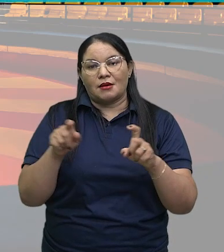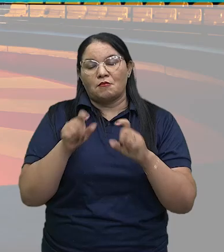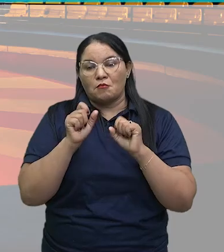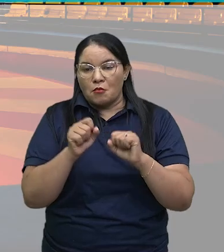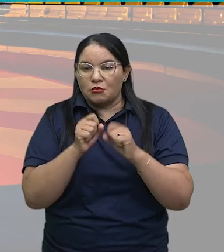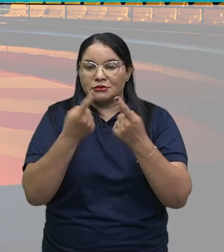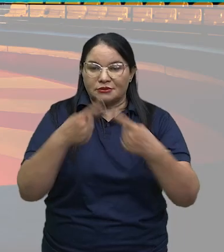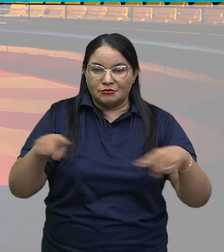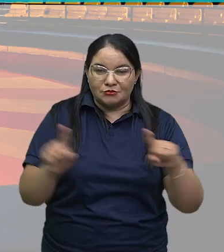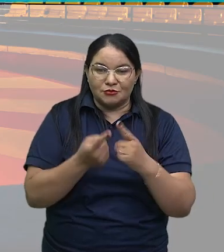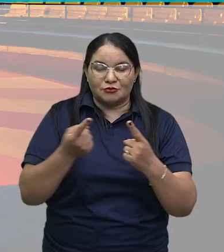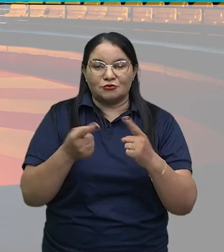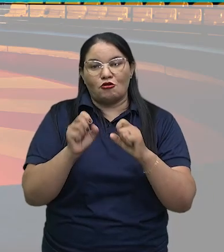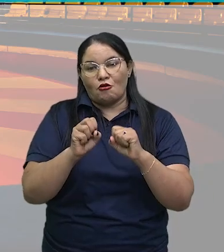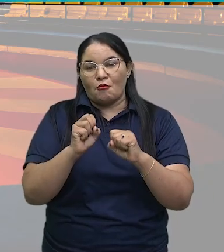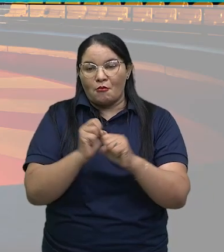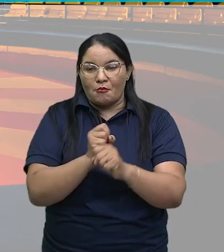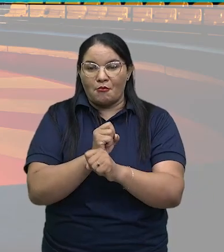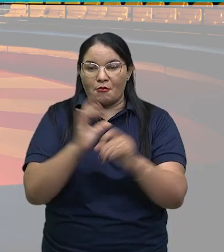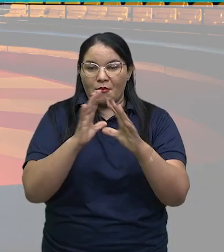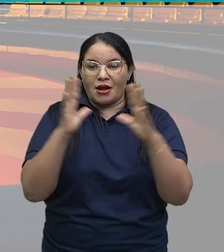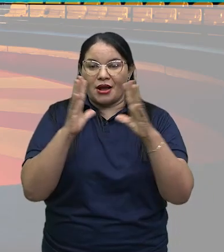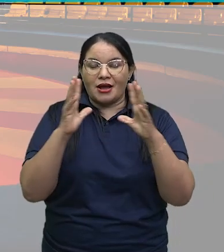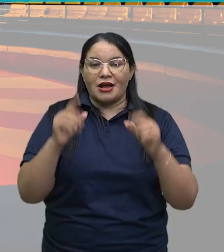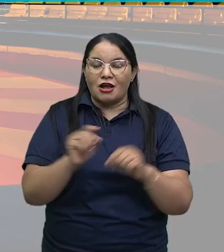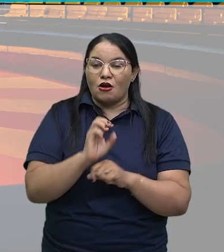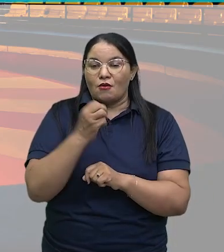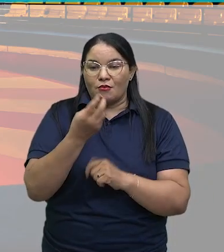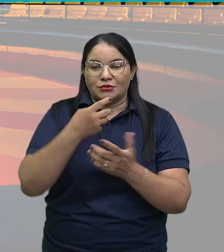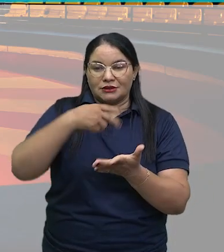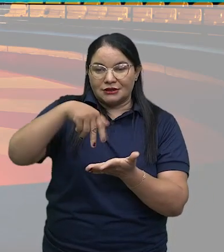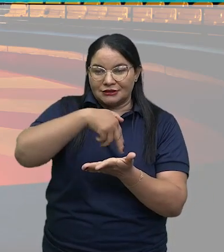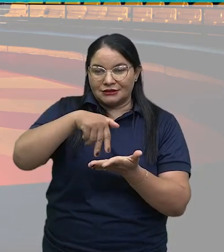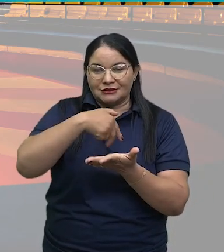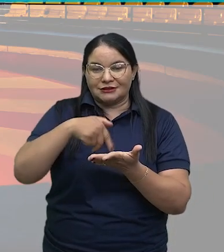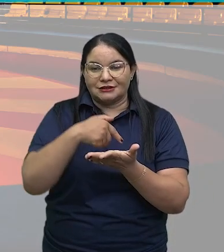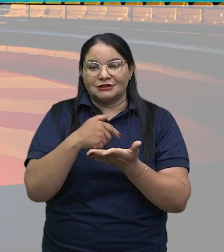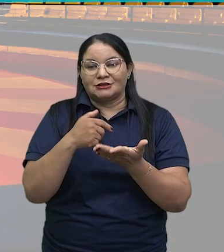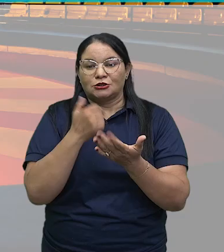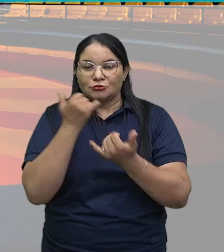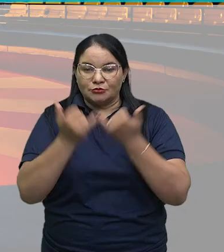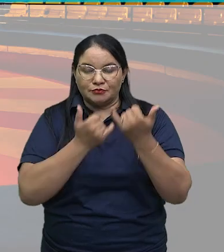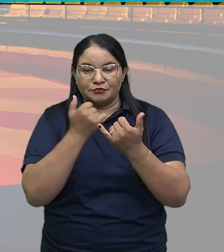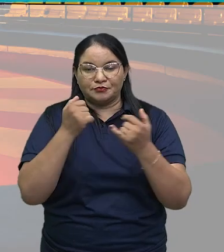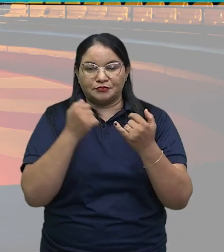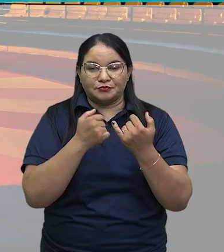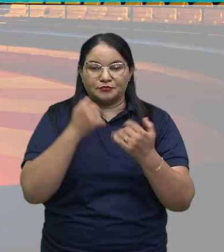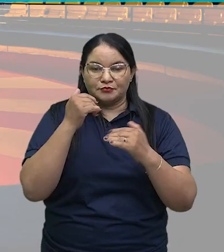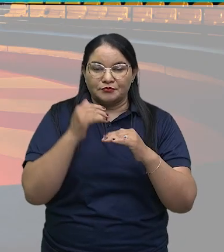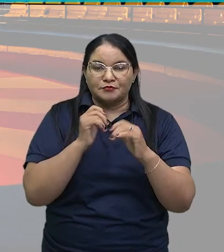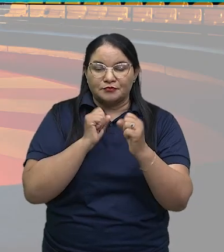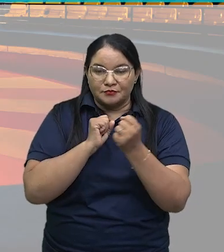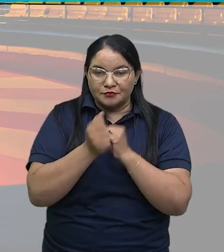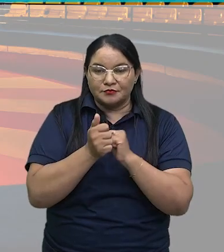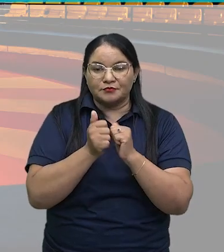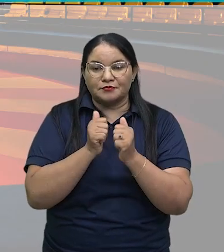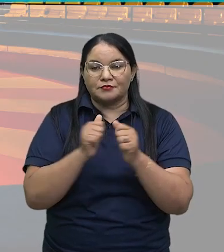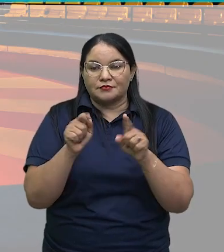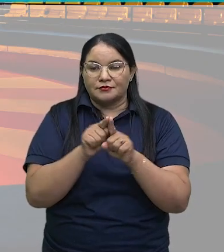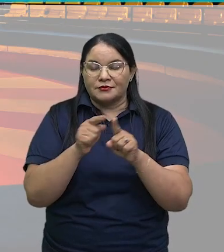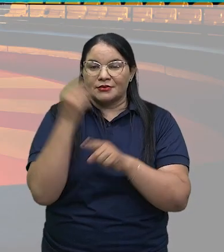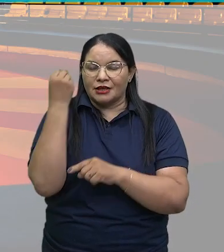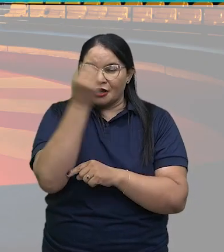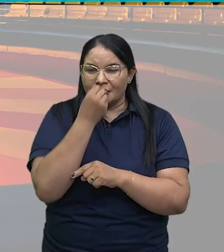temáticos, músicos, mágicos, dançarinos, atletas, maquiagem mais leve, às